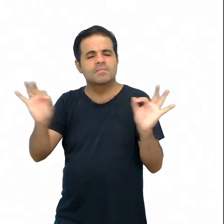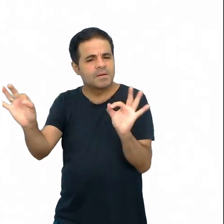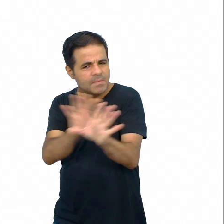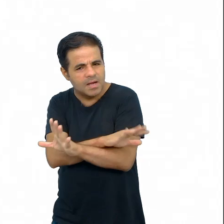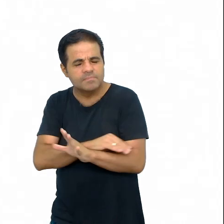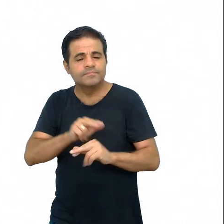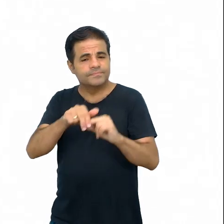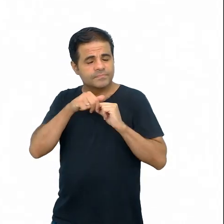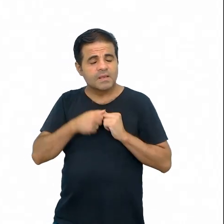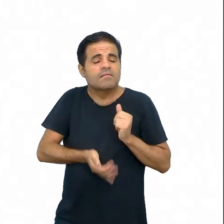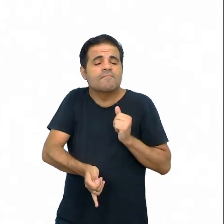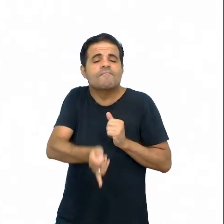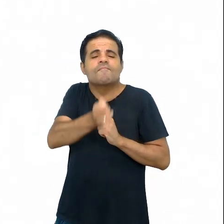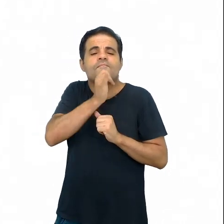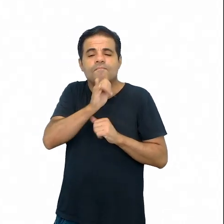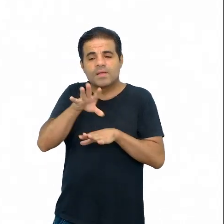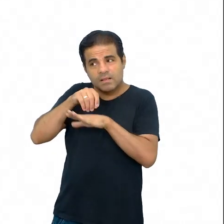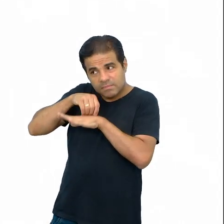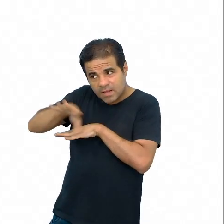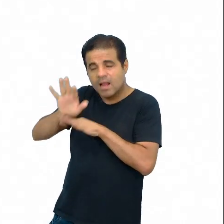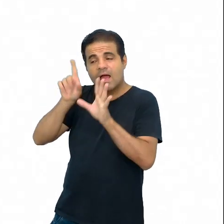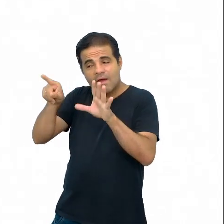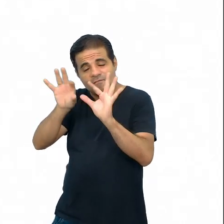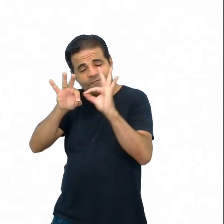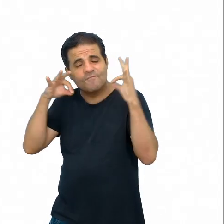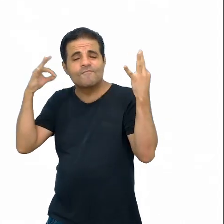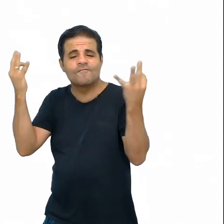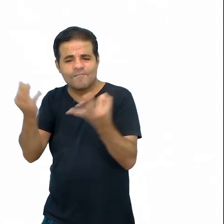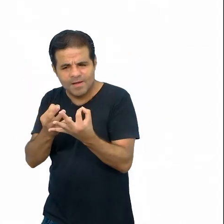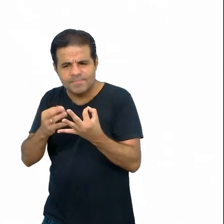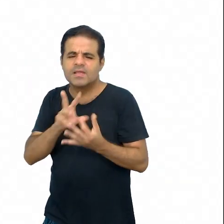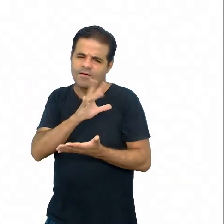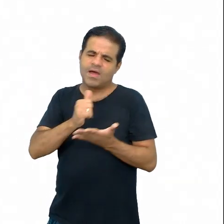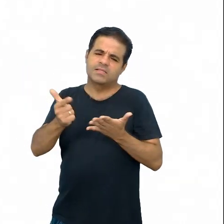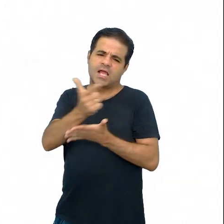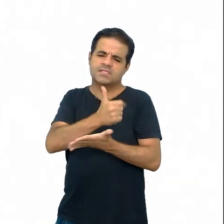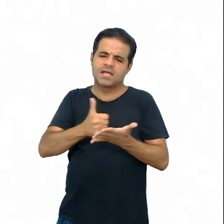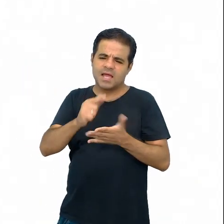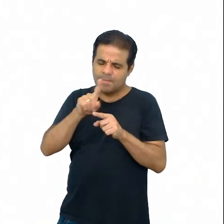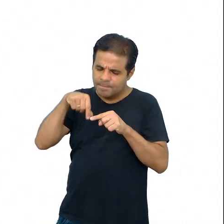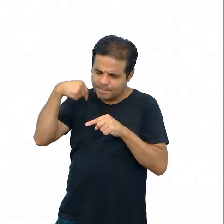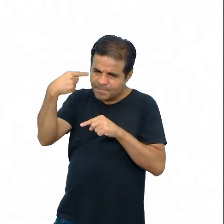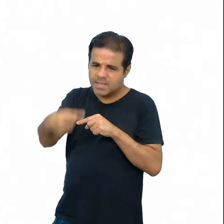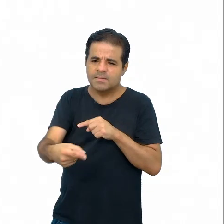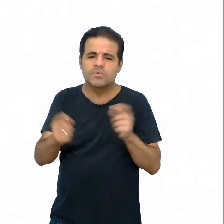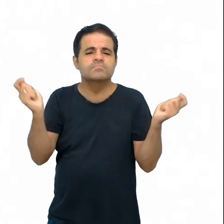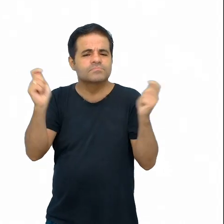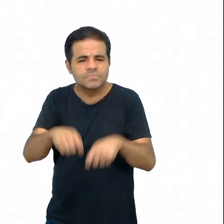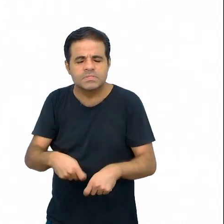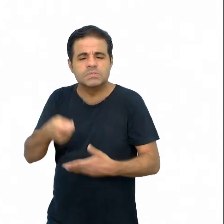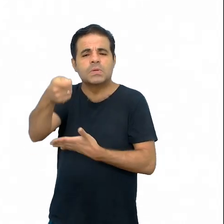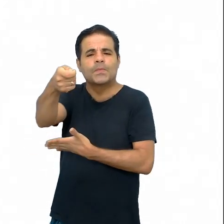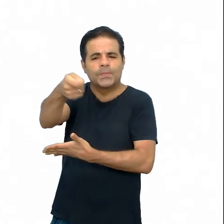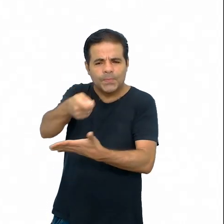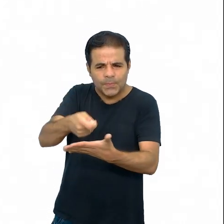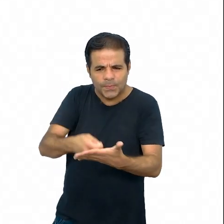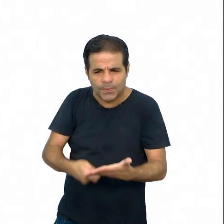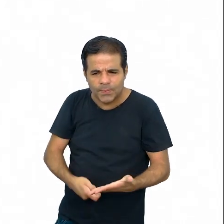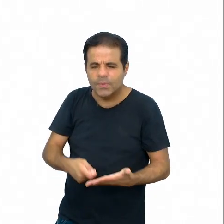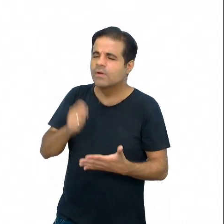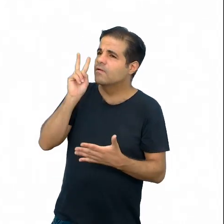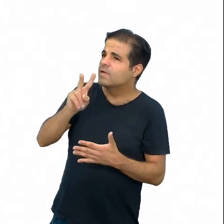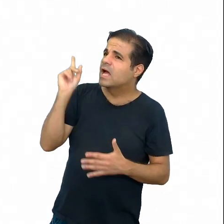por conta dos exemplos que tem na família, vão desenhar para depois, então, poder escrever, né? Então, veja